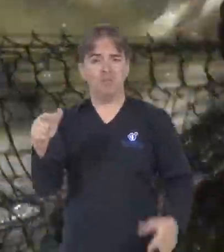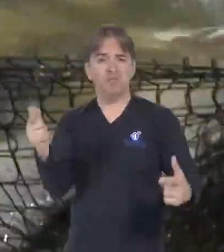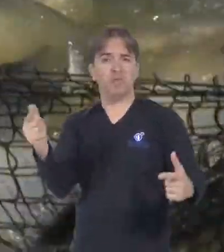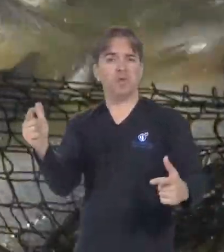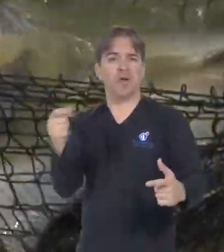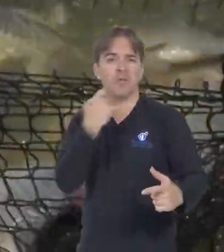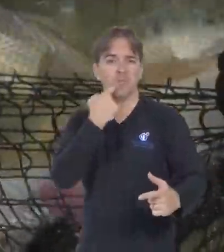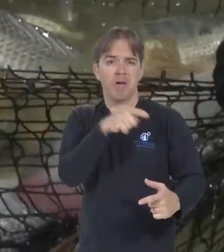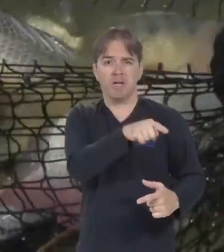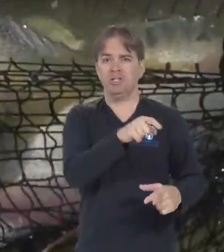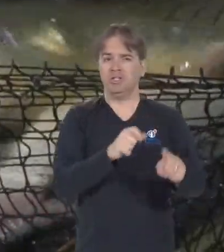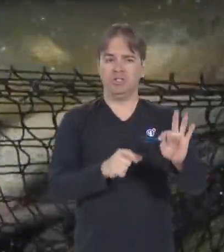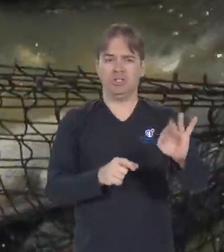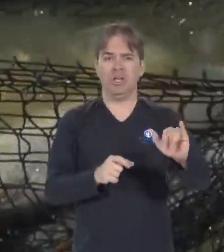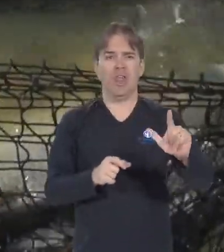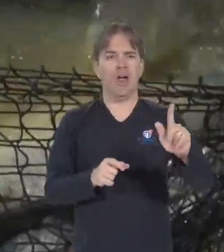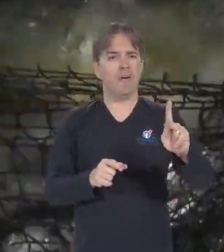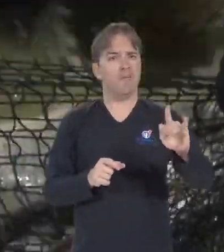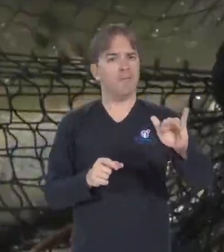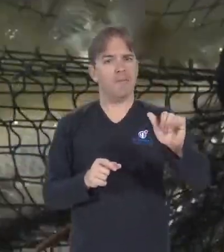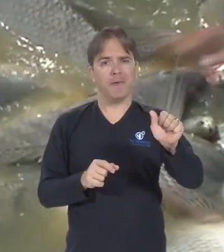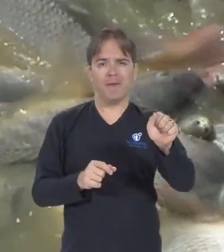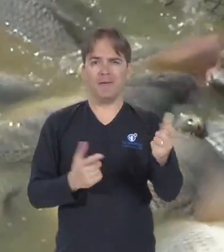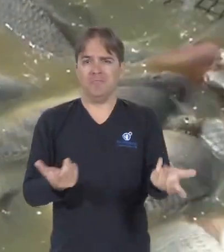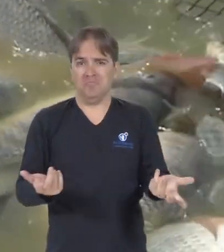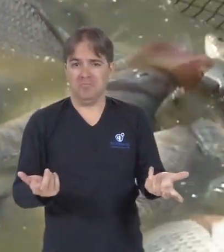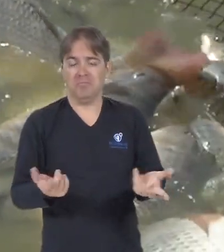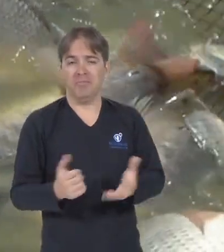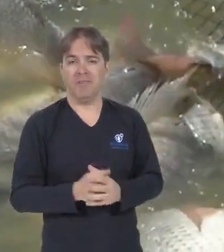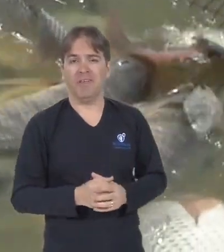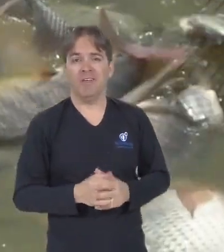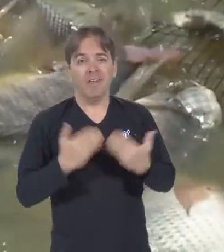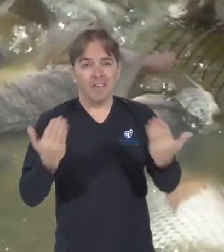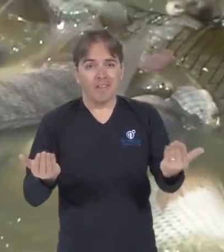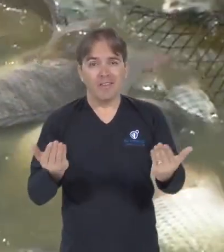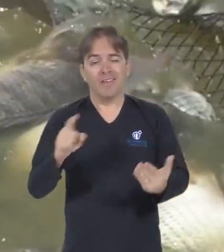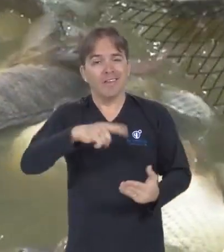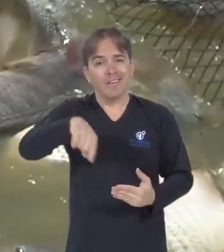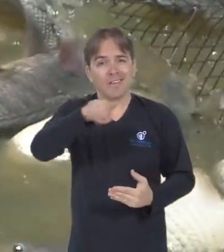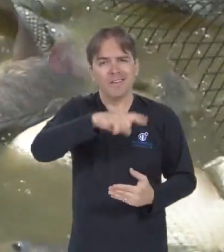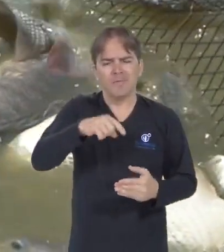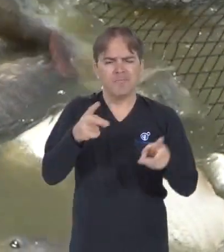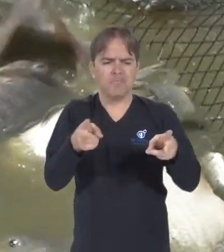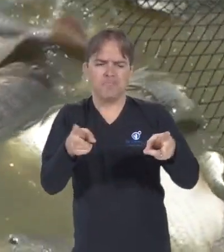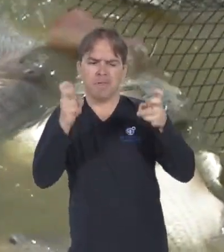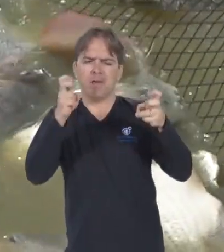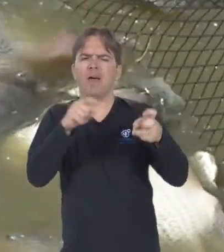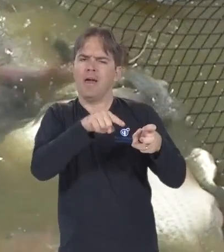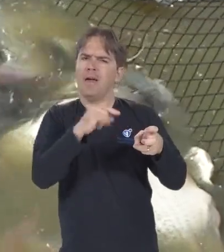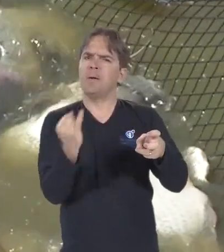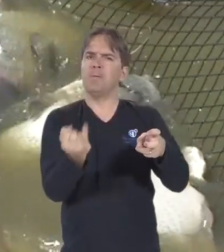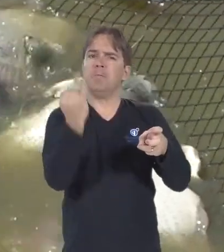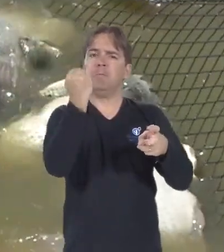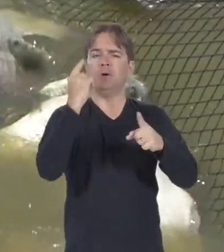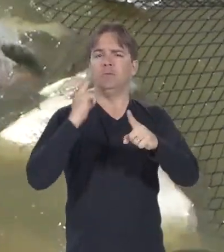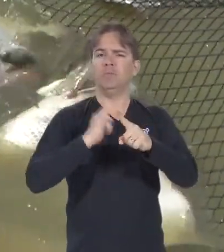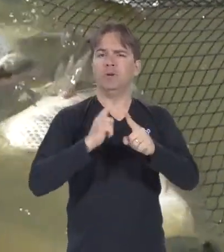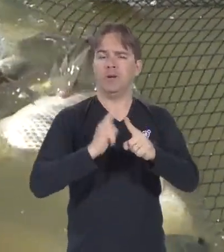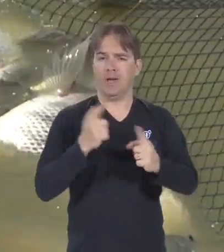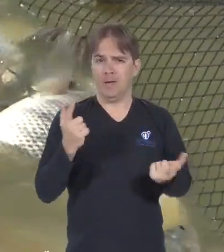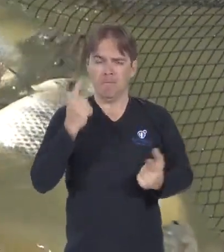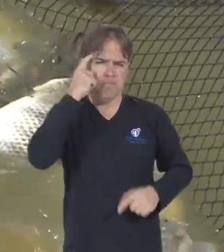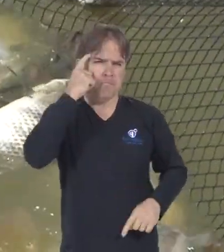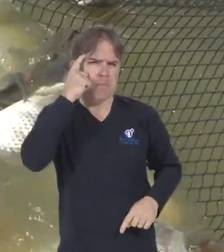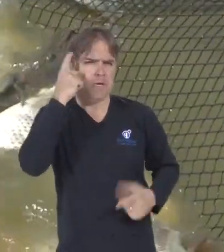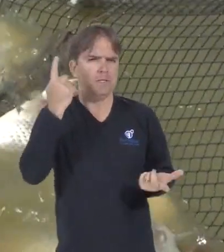não tem a presença de tilápia. Então, essa é essa é uma questão importante, né? Porque